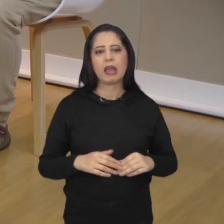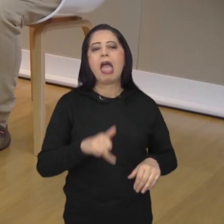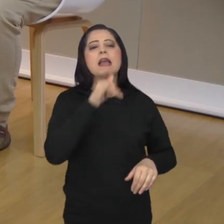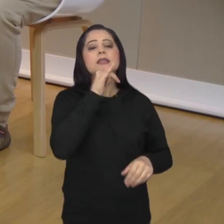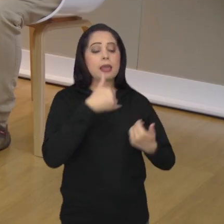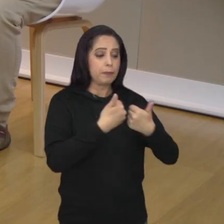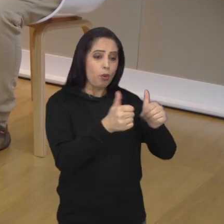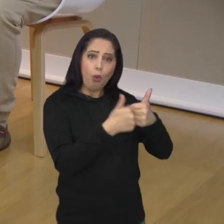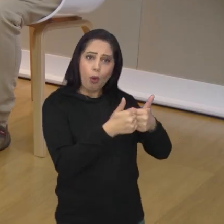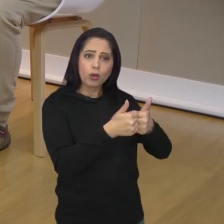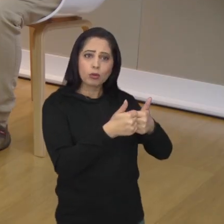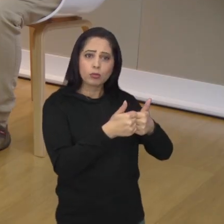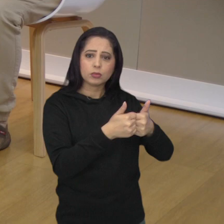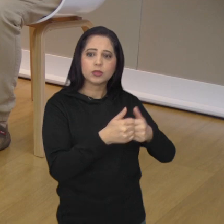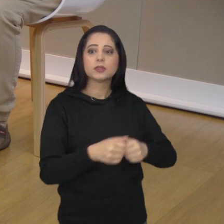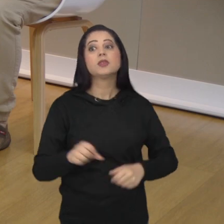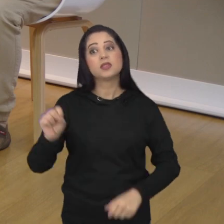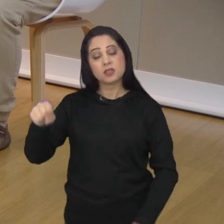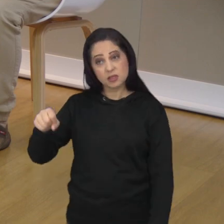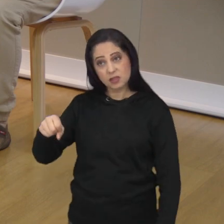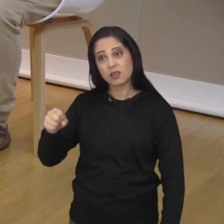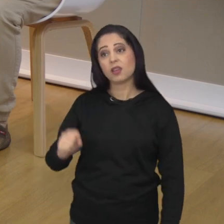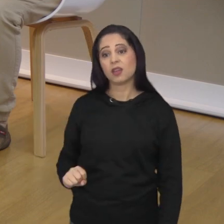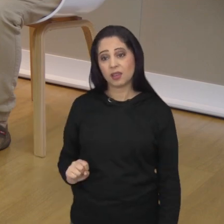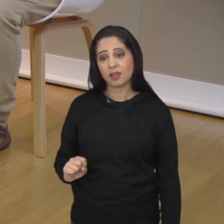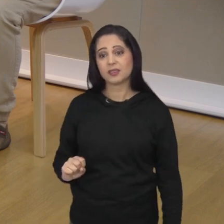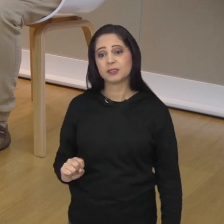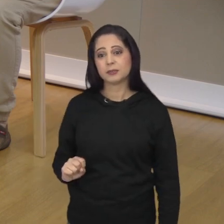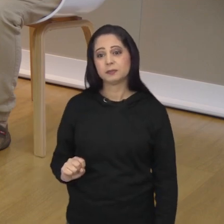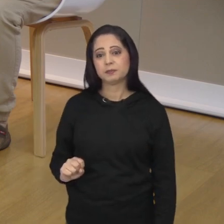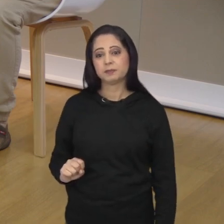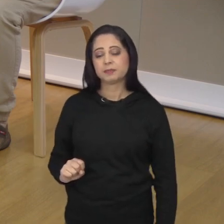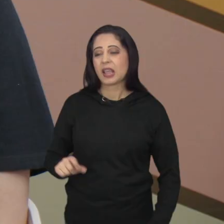possível. Você falou dentro do ônibus, né, professor? Sim, tem gente que